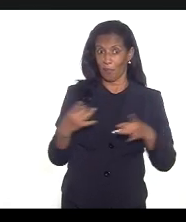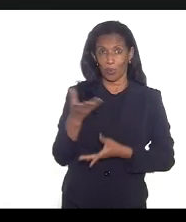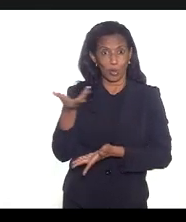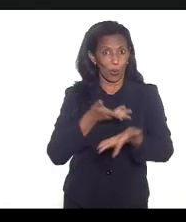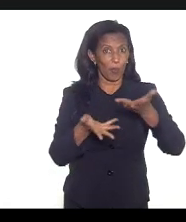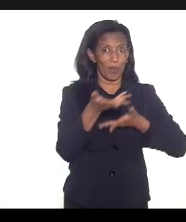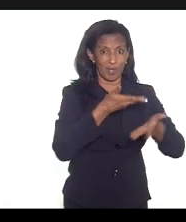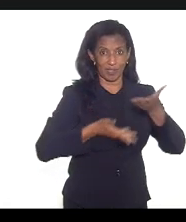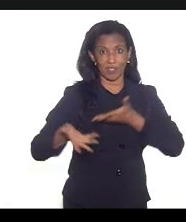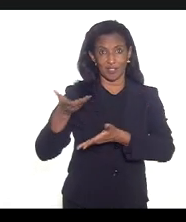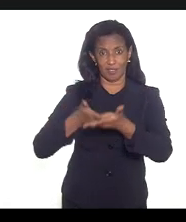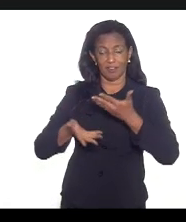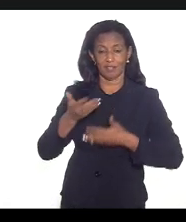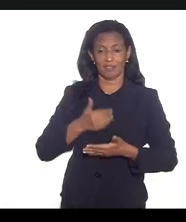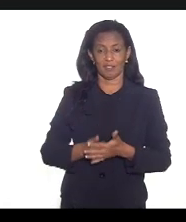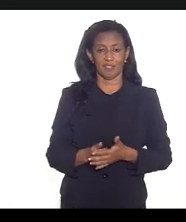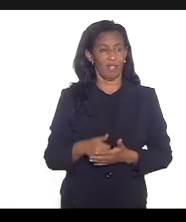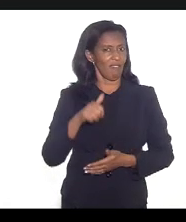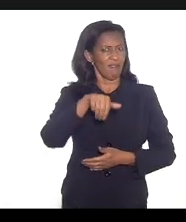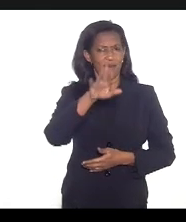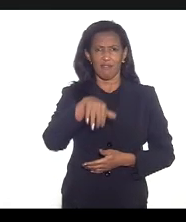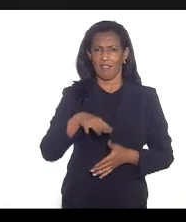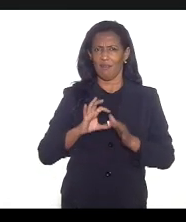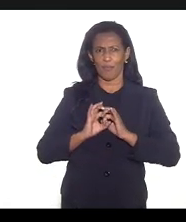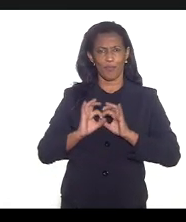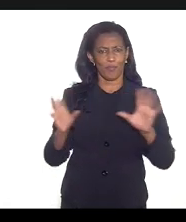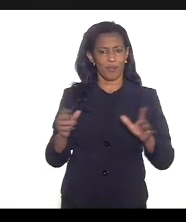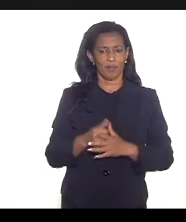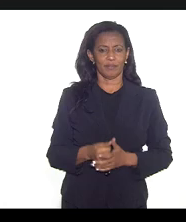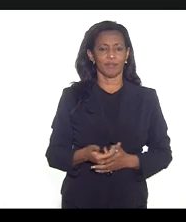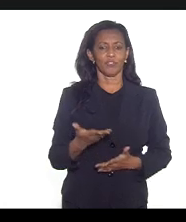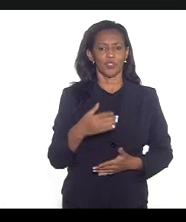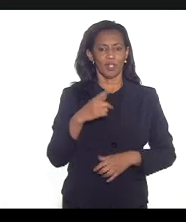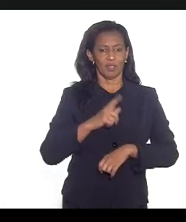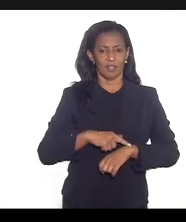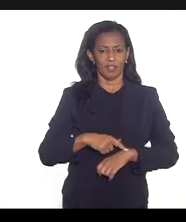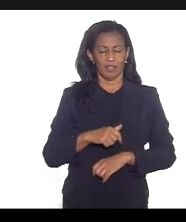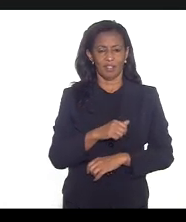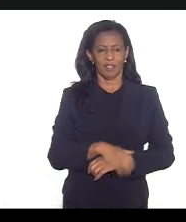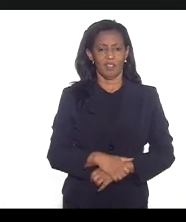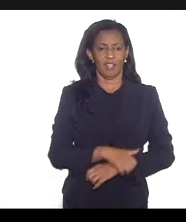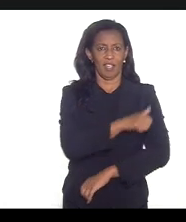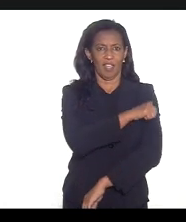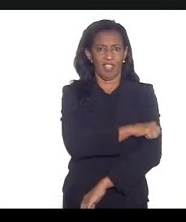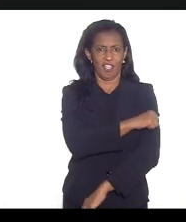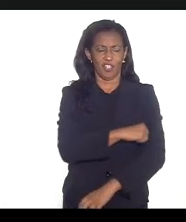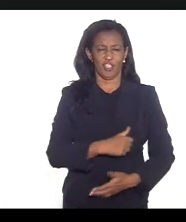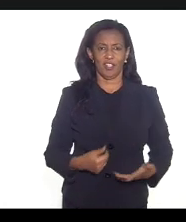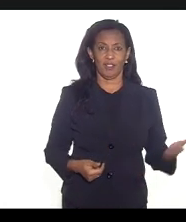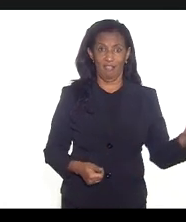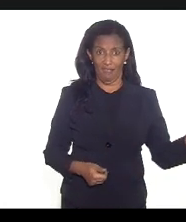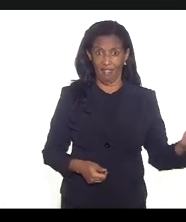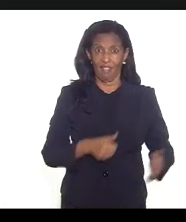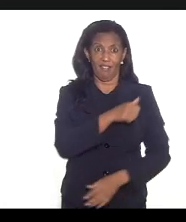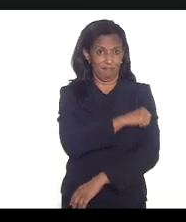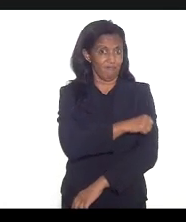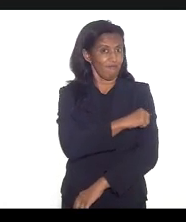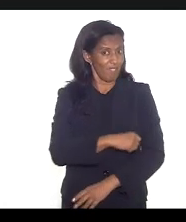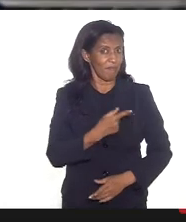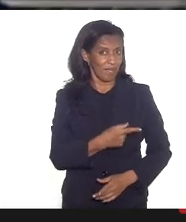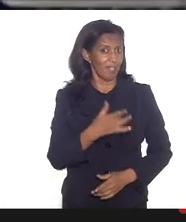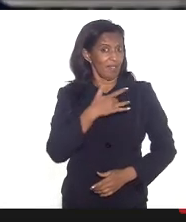Compartilhamos e vamos compartilhar com quem quiser eu passo já imediatamente para deputada enfermeira Rejane que é enfermeira